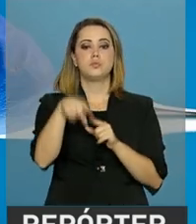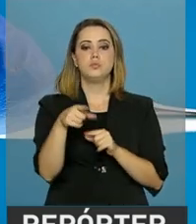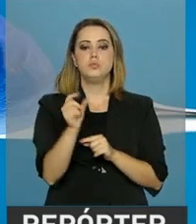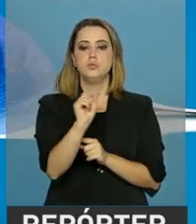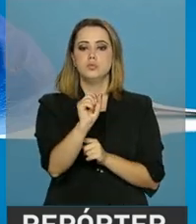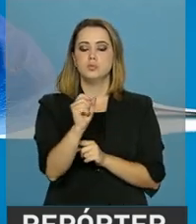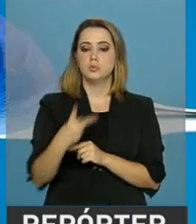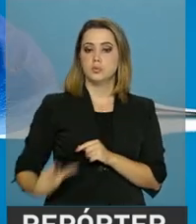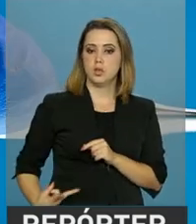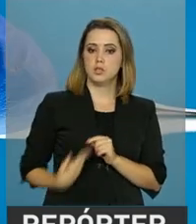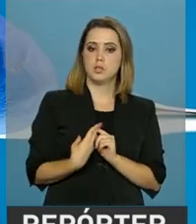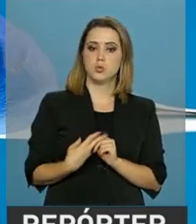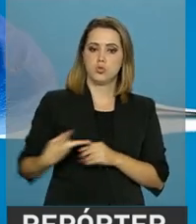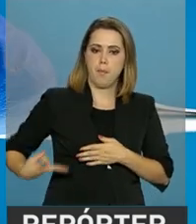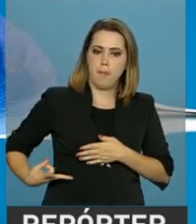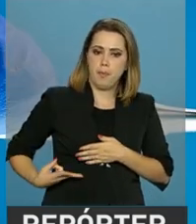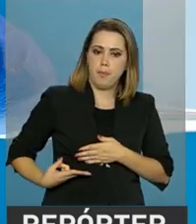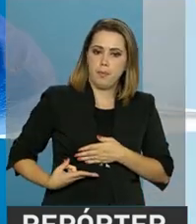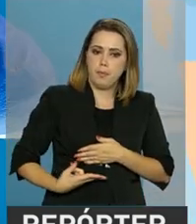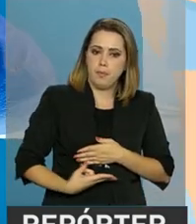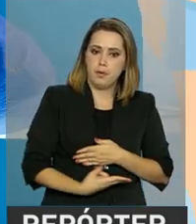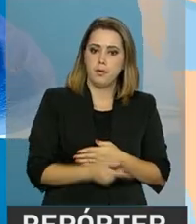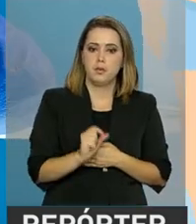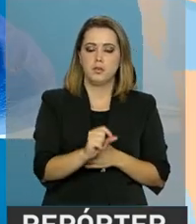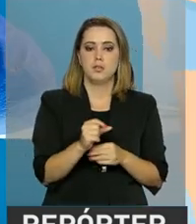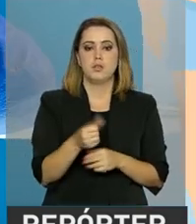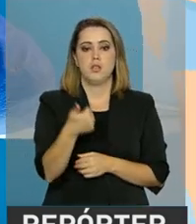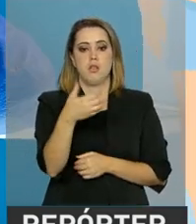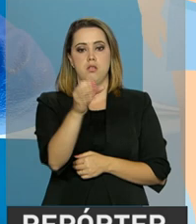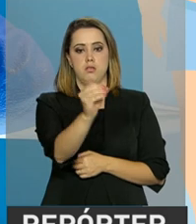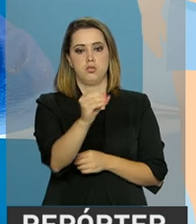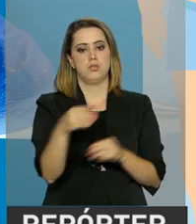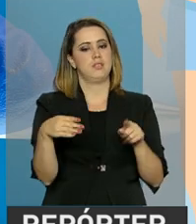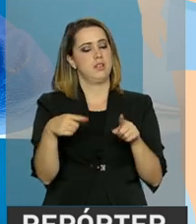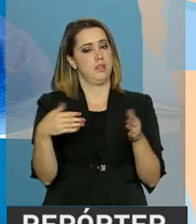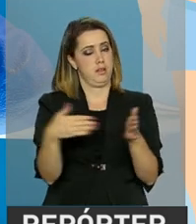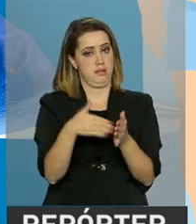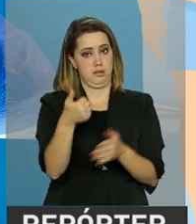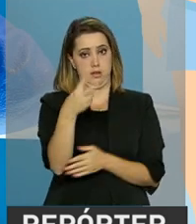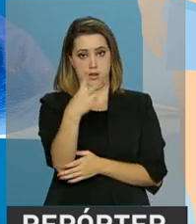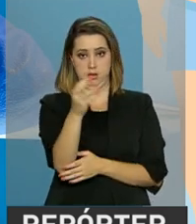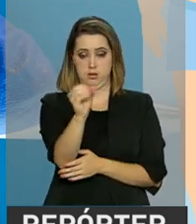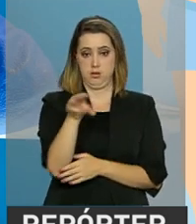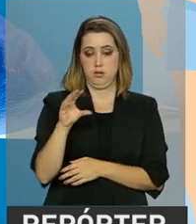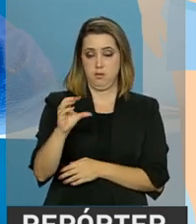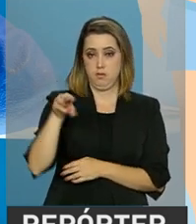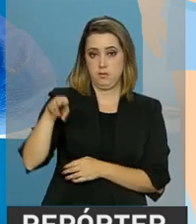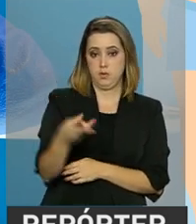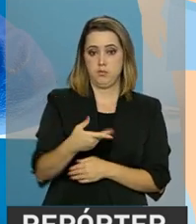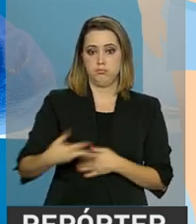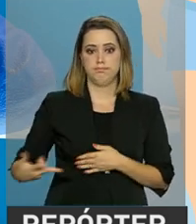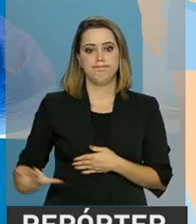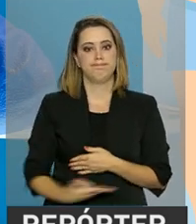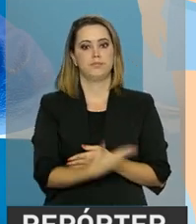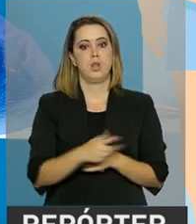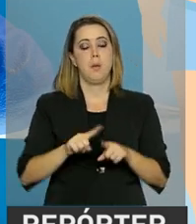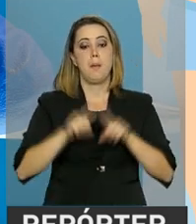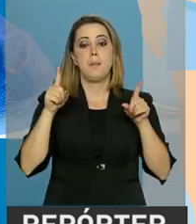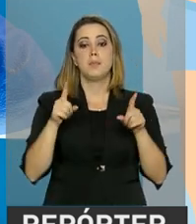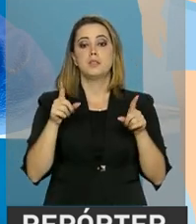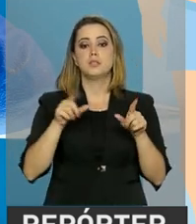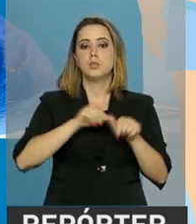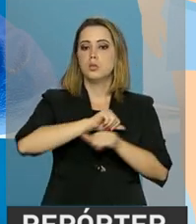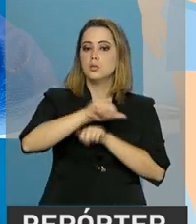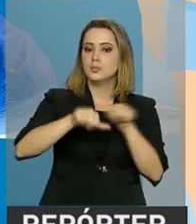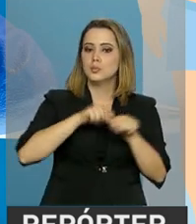chamada cirurgia aberta é feita uma incisão de 10 a 20 centímetros no abdômen do paciente. Já na cirurgia